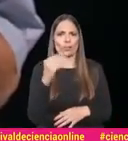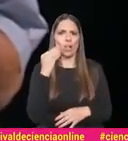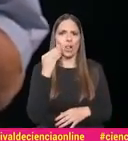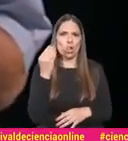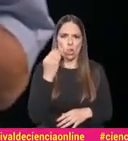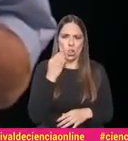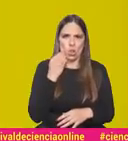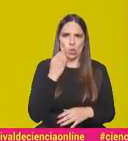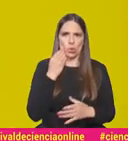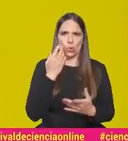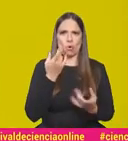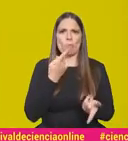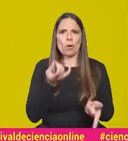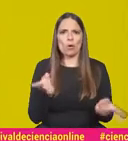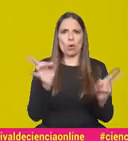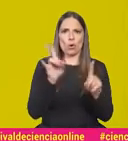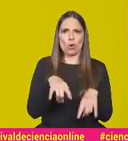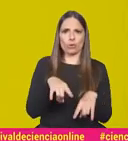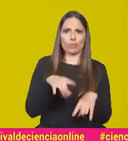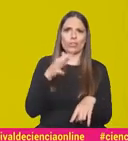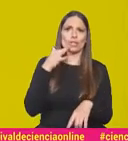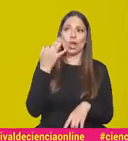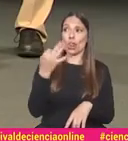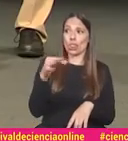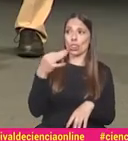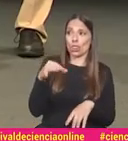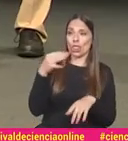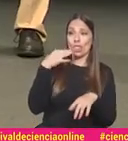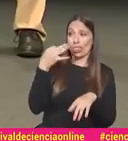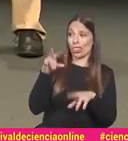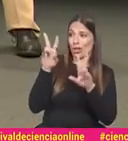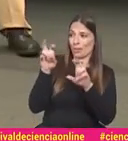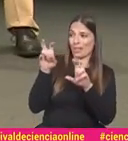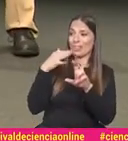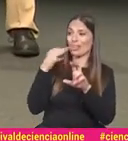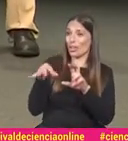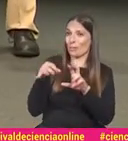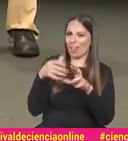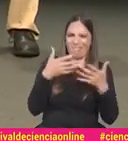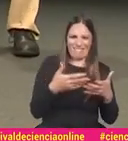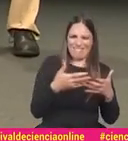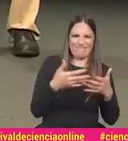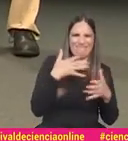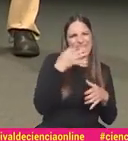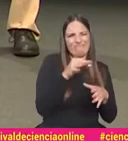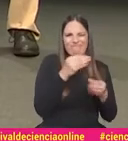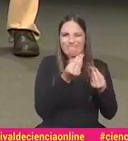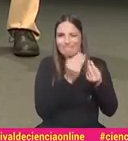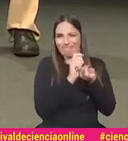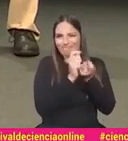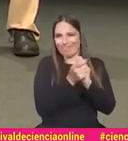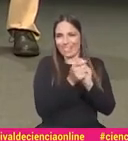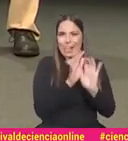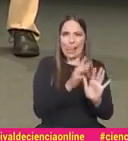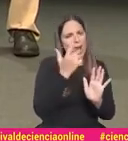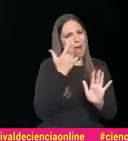conseguir voltar a uma normalidade normal, não esta que acaba por ser aqui ainda